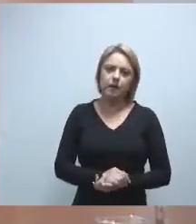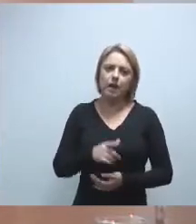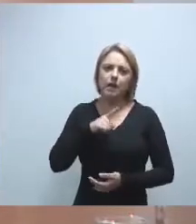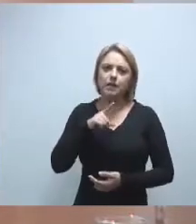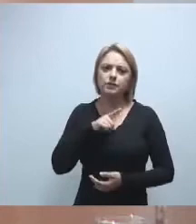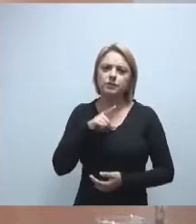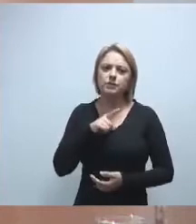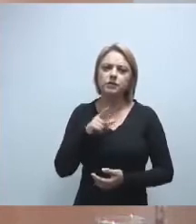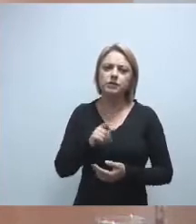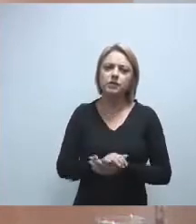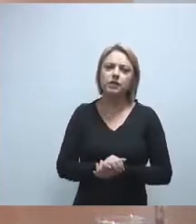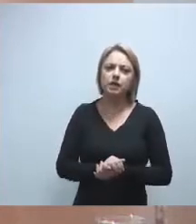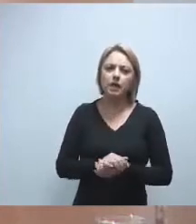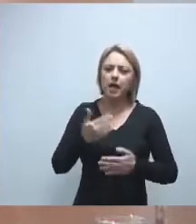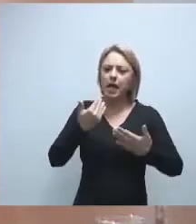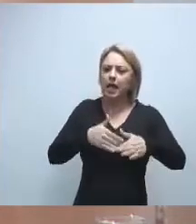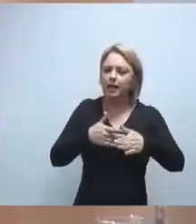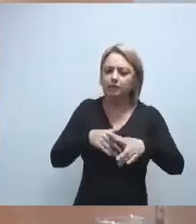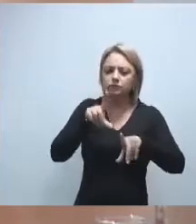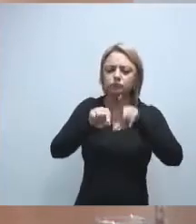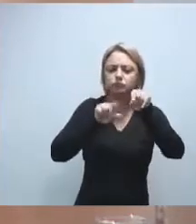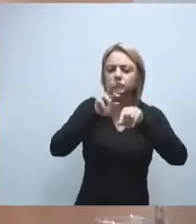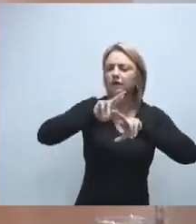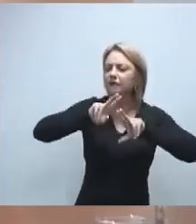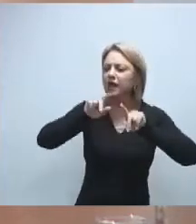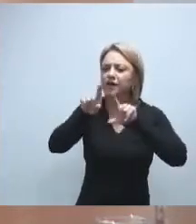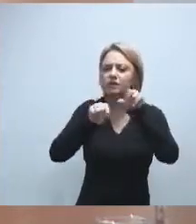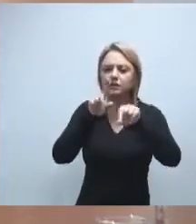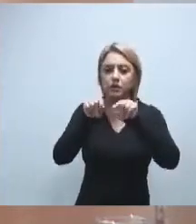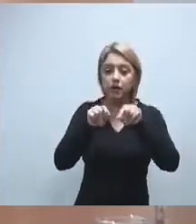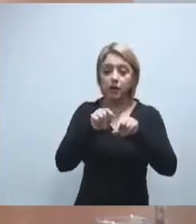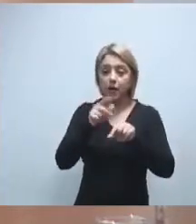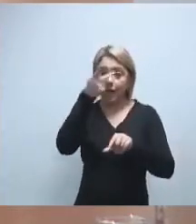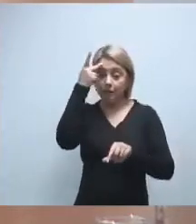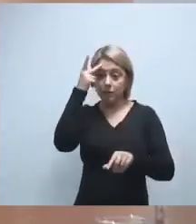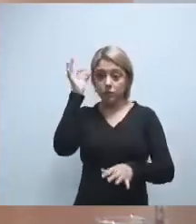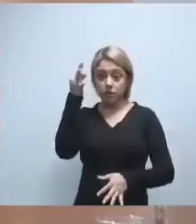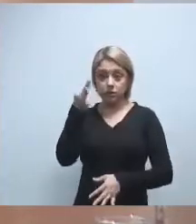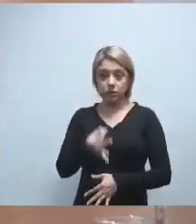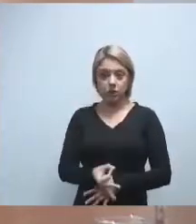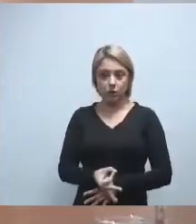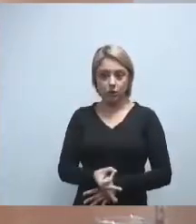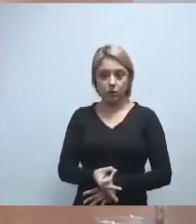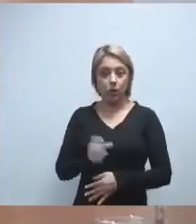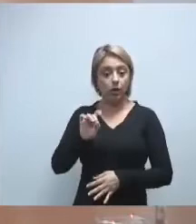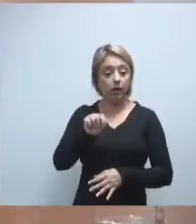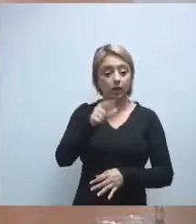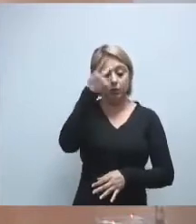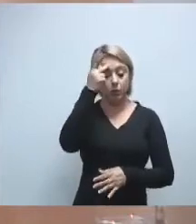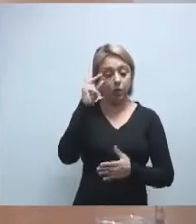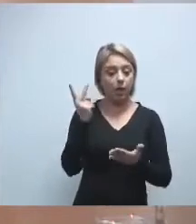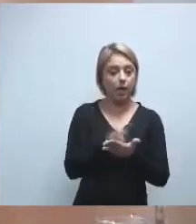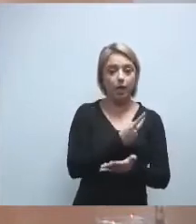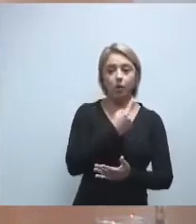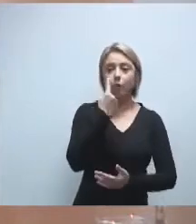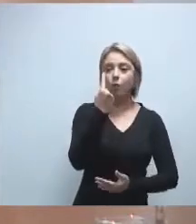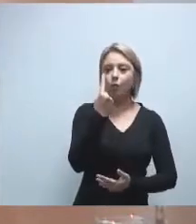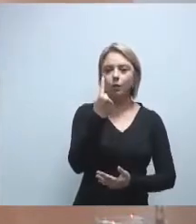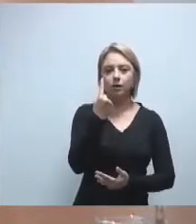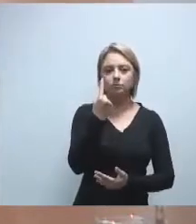tinha aquele aquela era a prova de múltipla escolha em que quem acertasse quem errasse uma